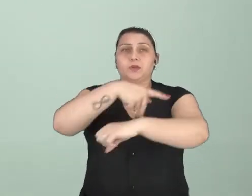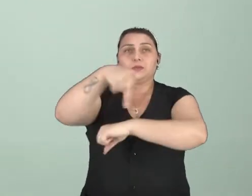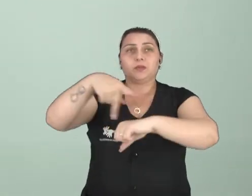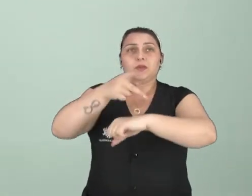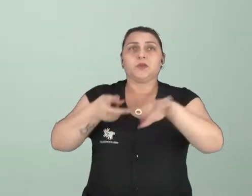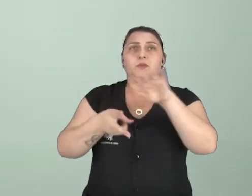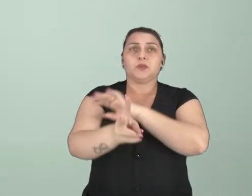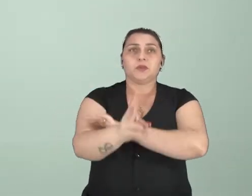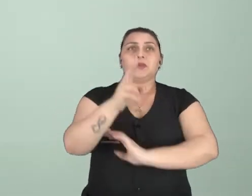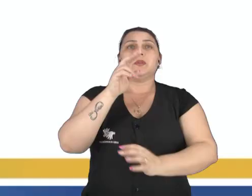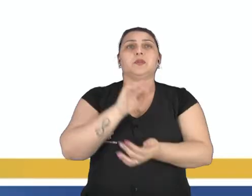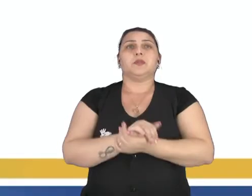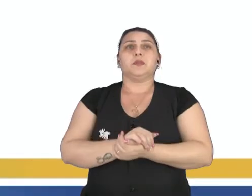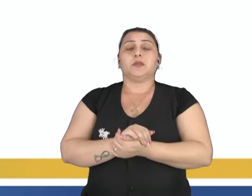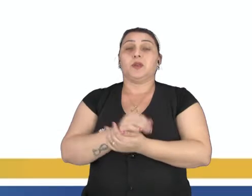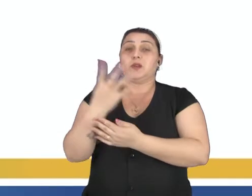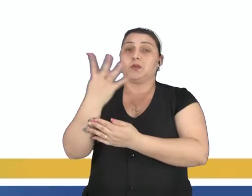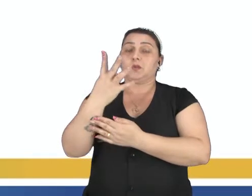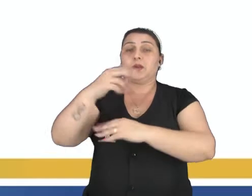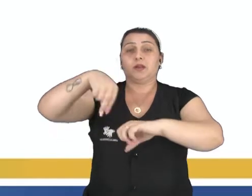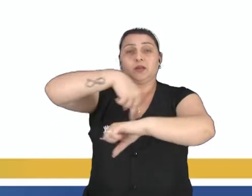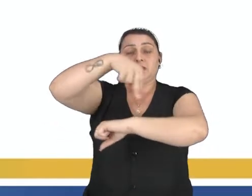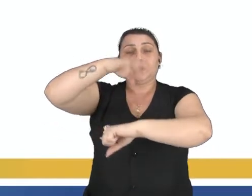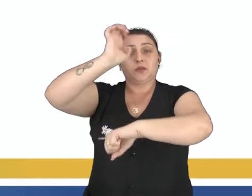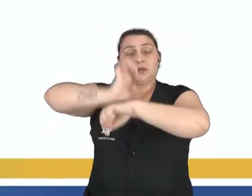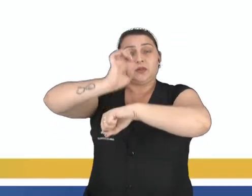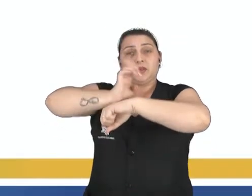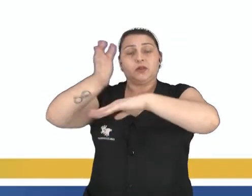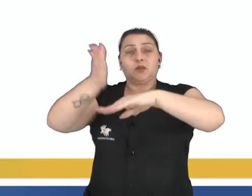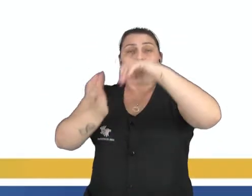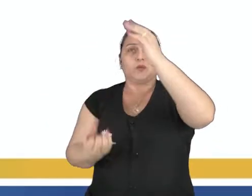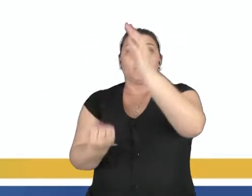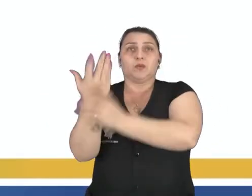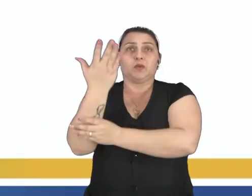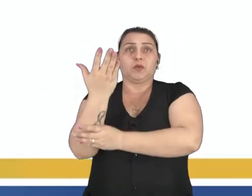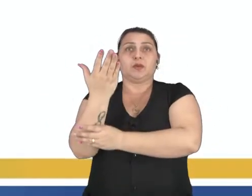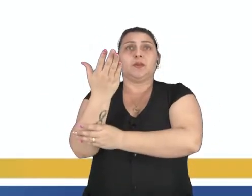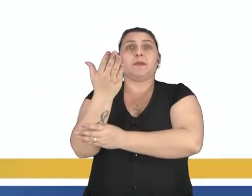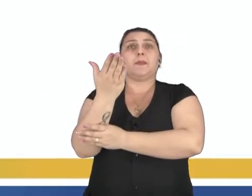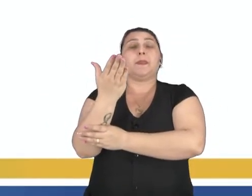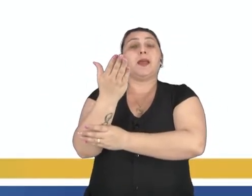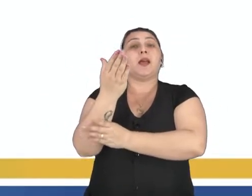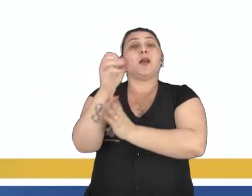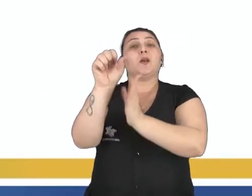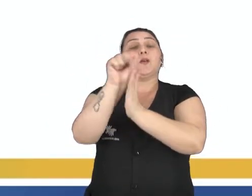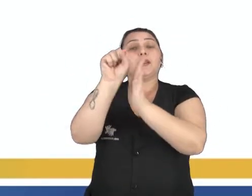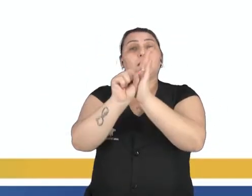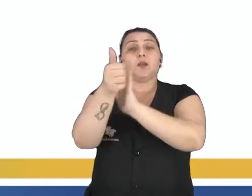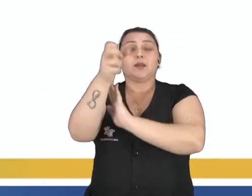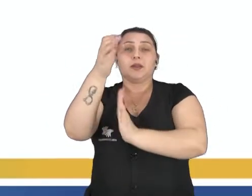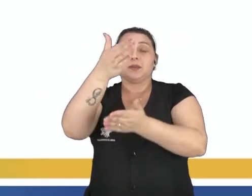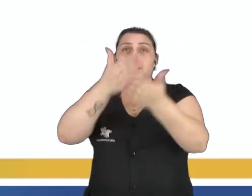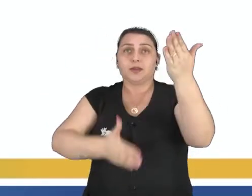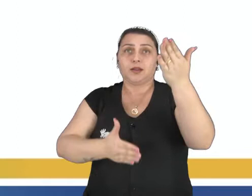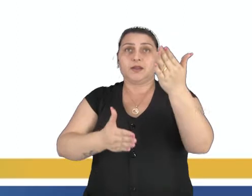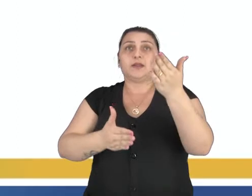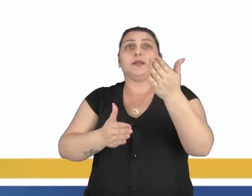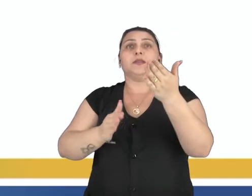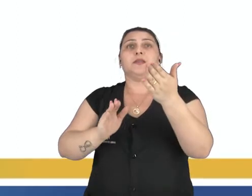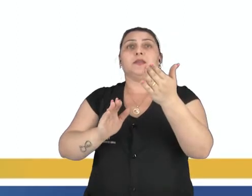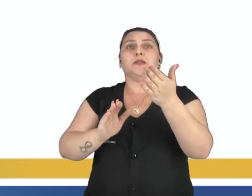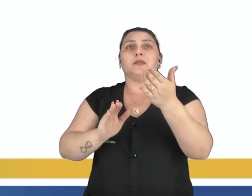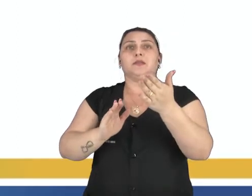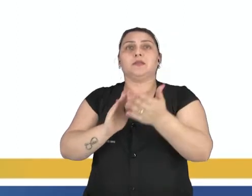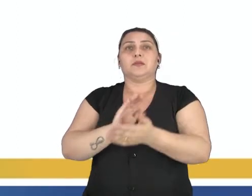países. Continuando. Nas 4 nações, o Estado moderno surge a partir da segunda metade do século XV e, posteriormente,